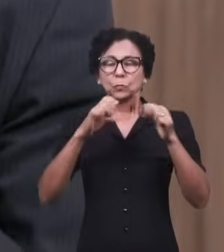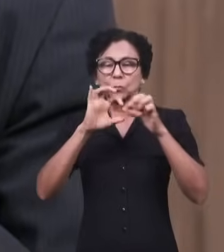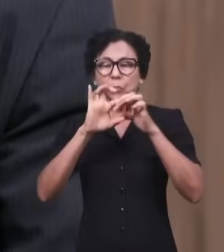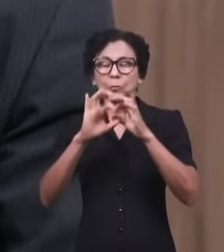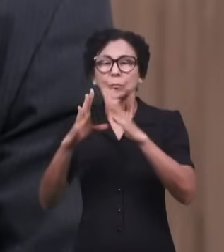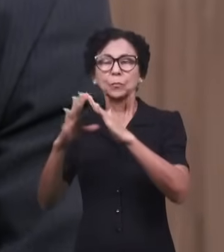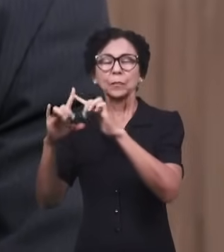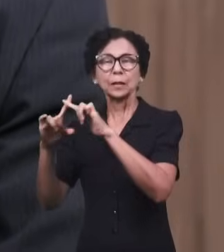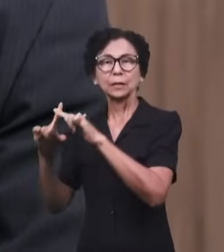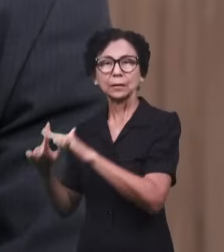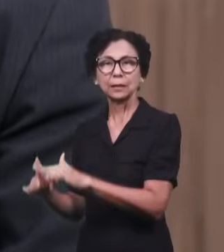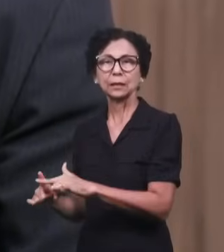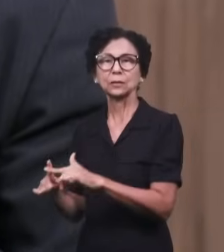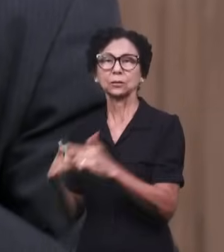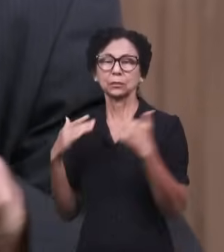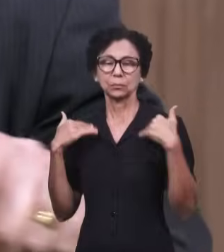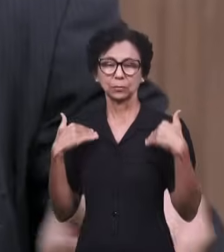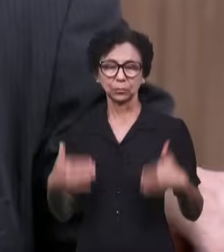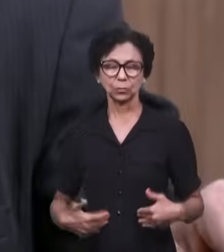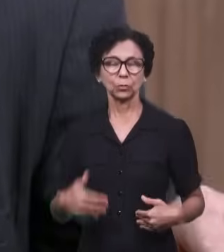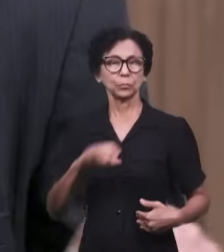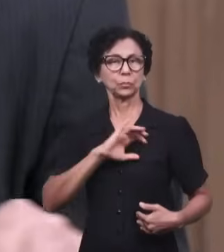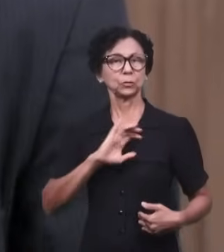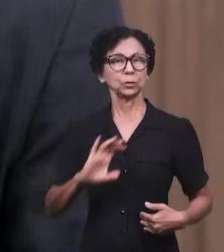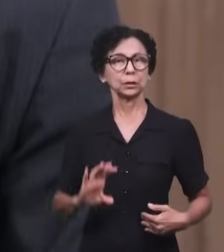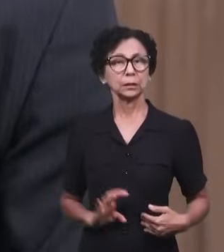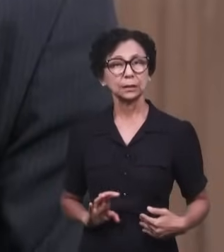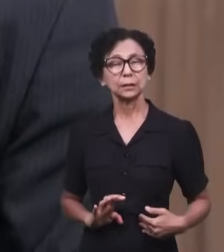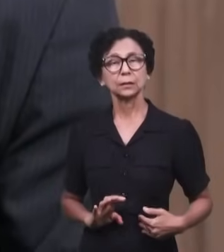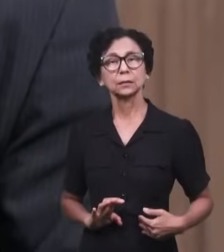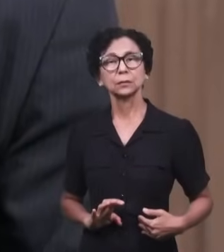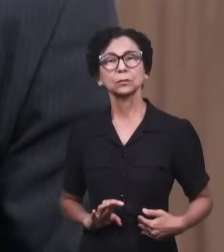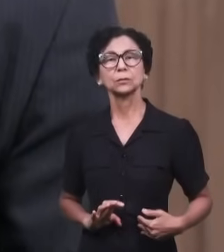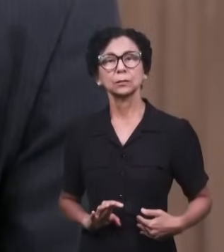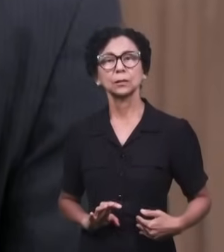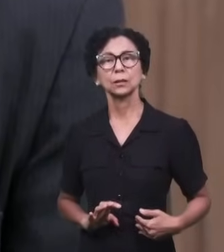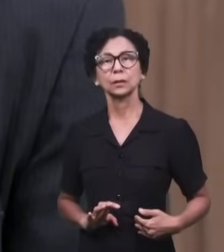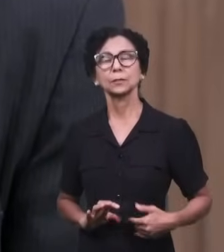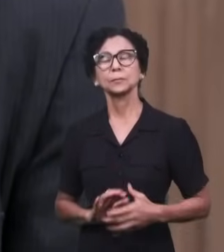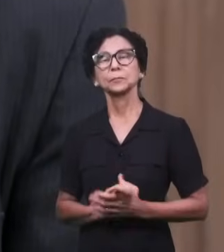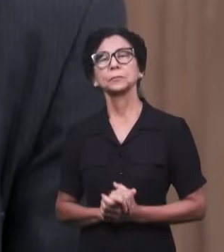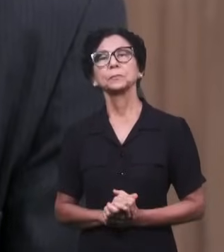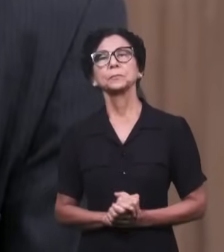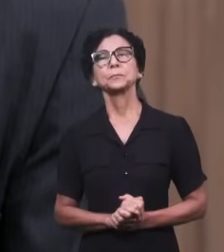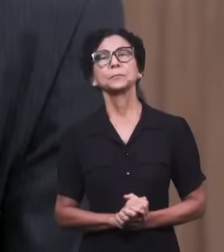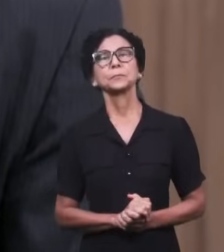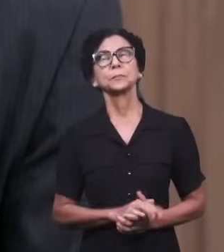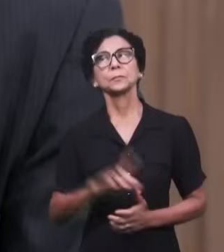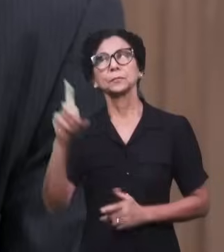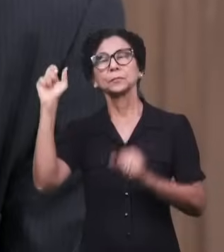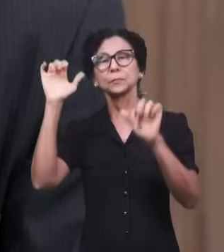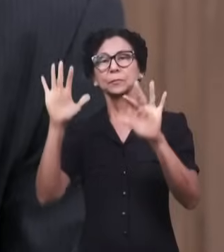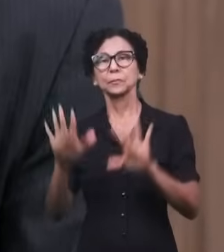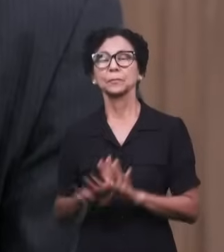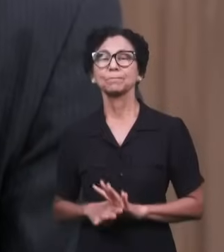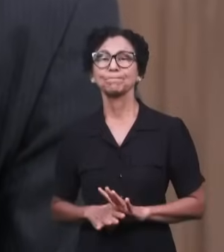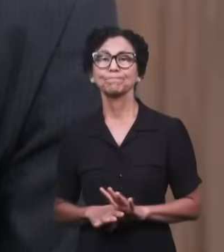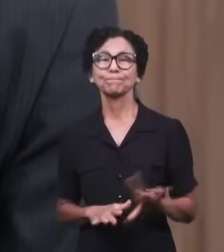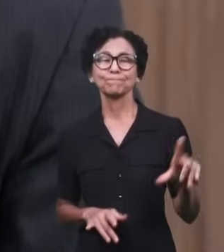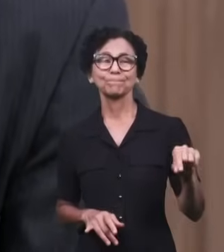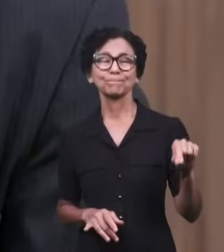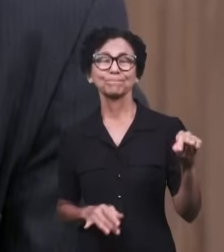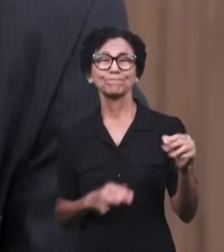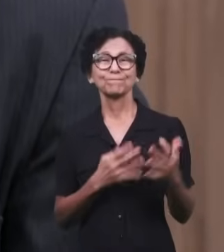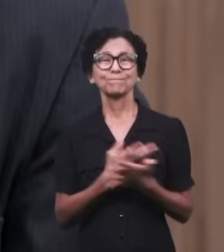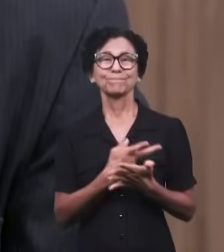pela intercessão do corpo que o Senhor vai abençoar as nossas famílias, né? Então ele fez uma escolha errada,